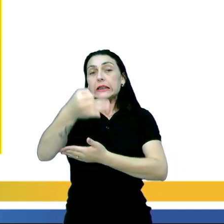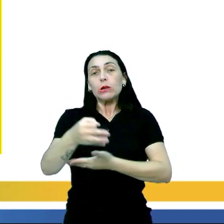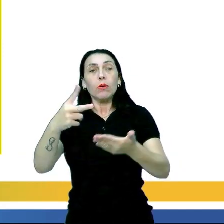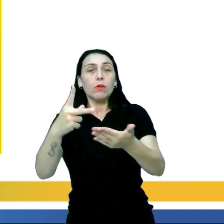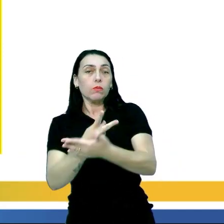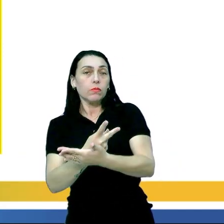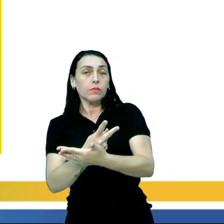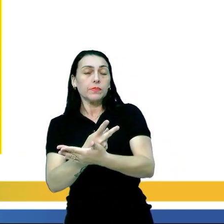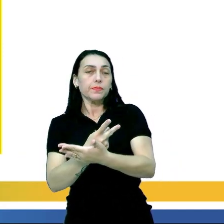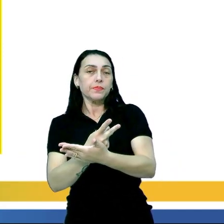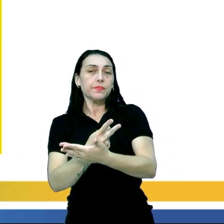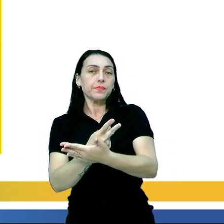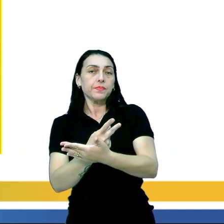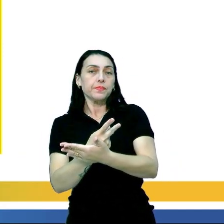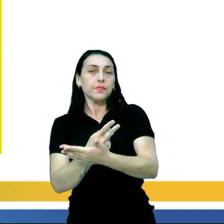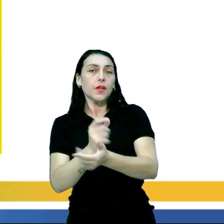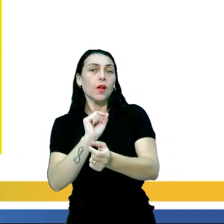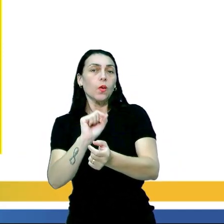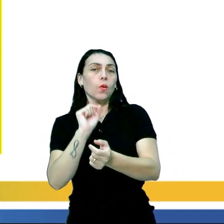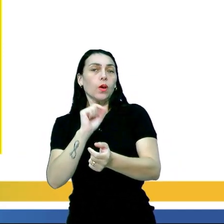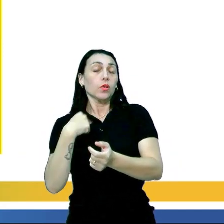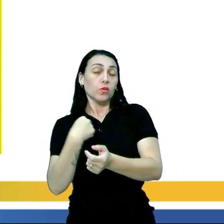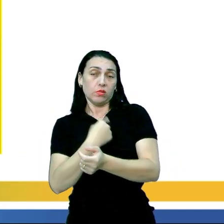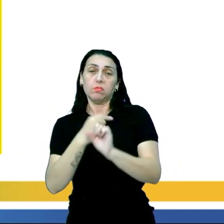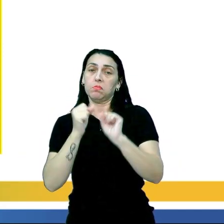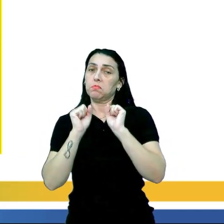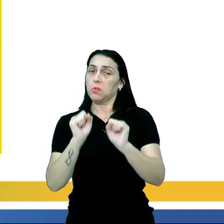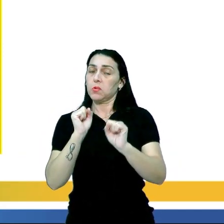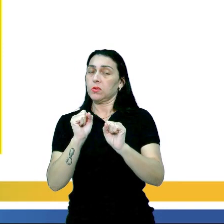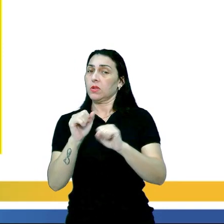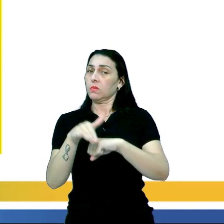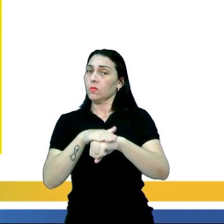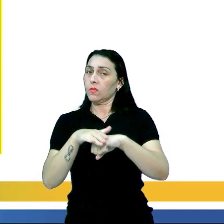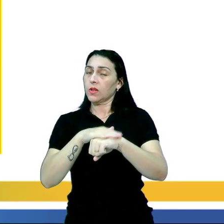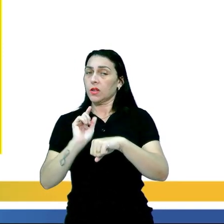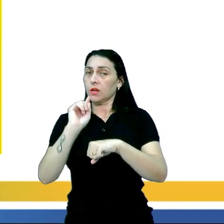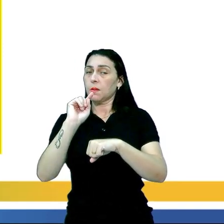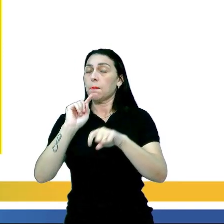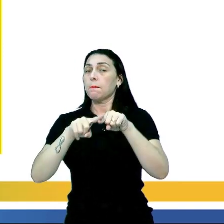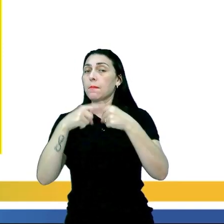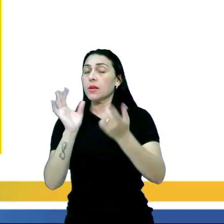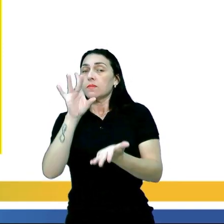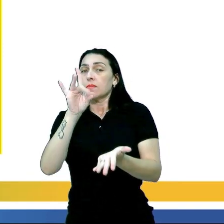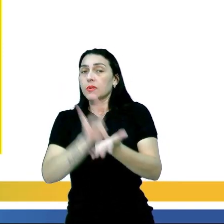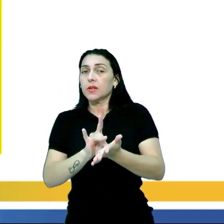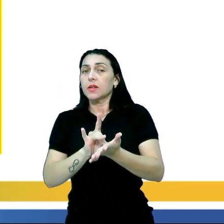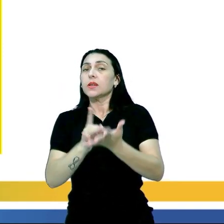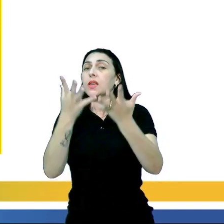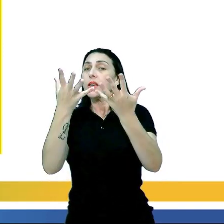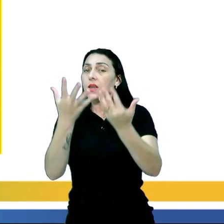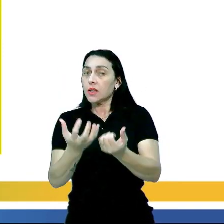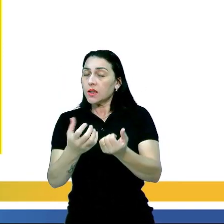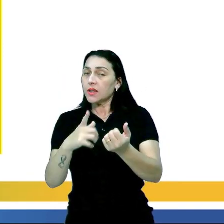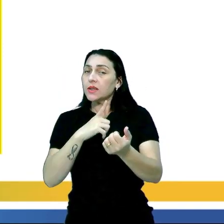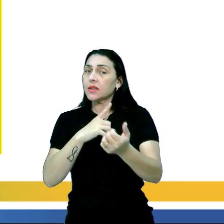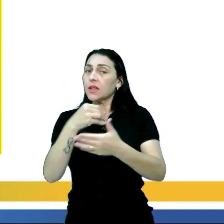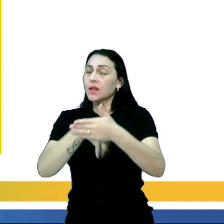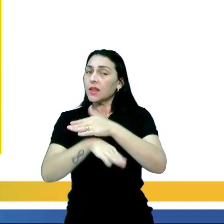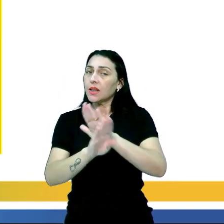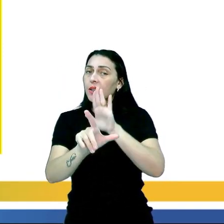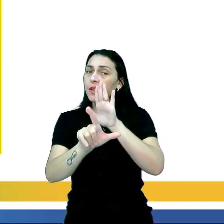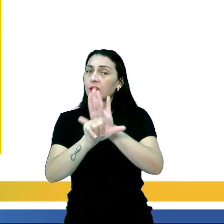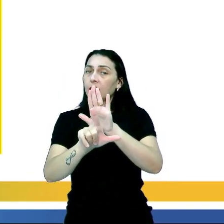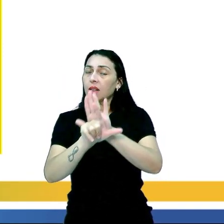injustas, é uma coisa que a gente pode discutir, mas na verdade é que é tudo amparado por lei,